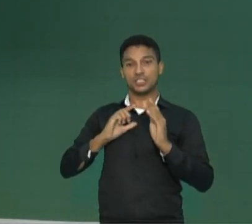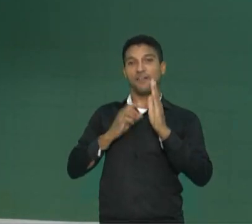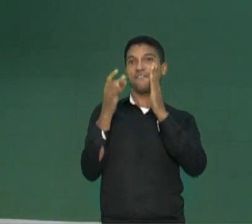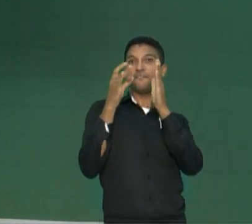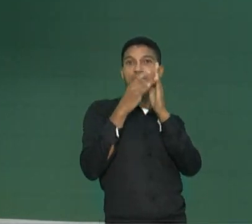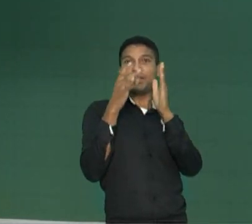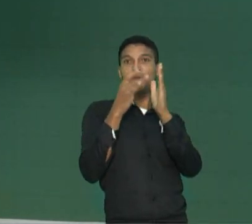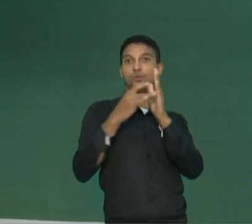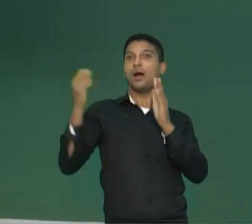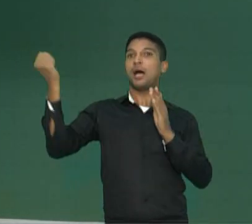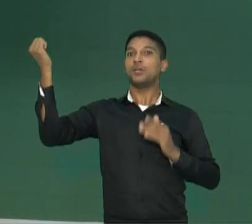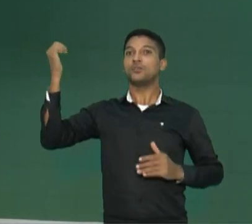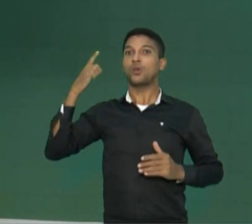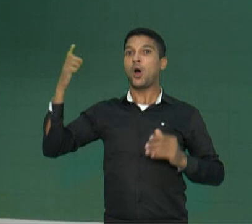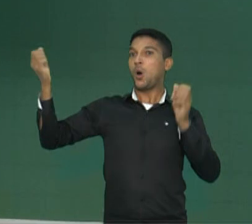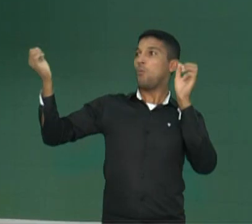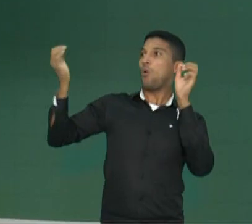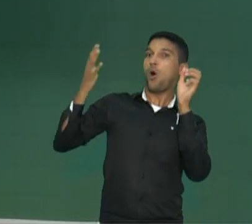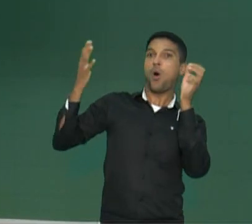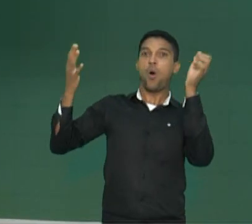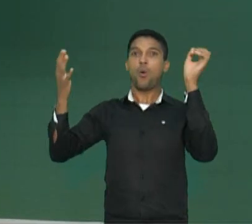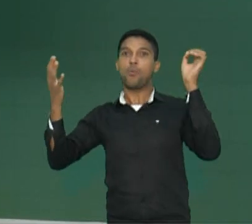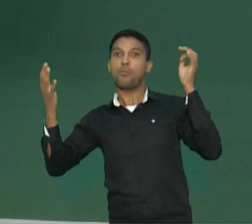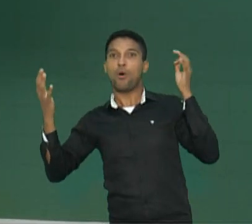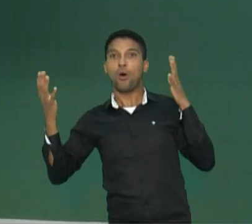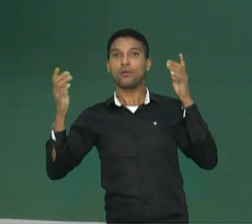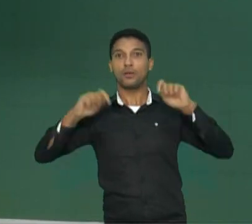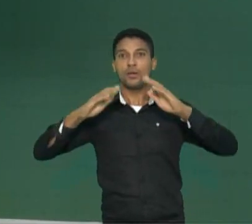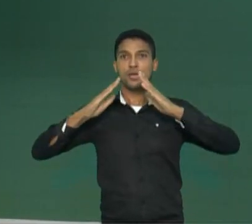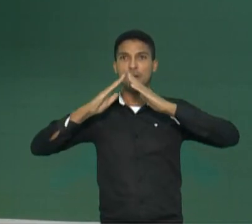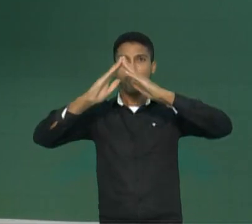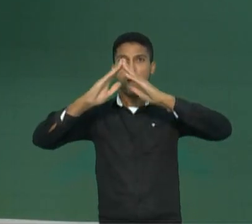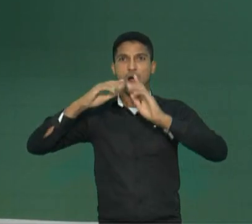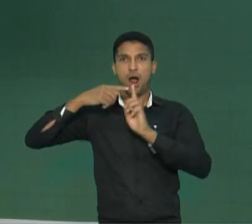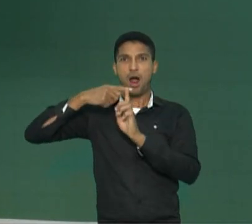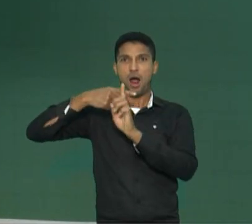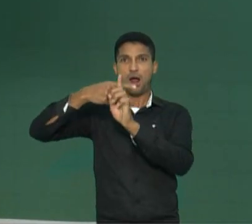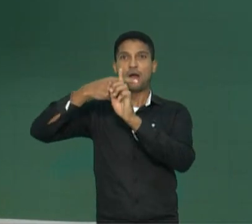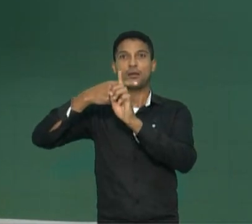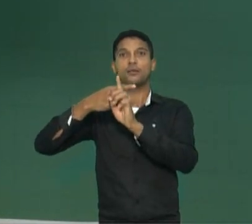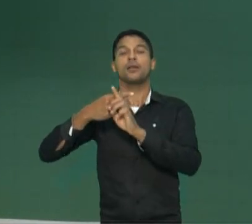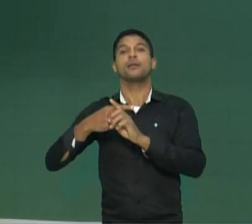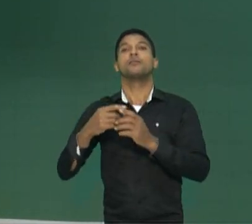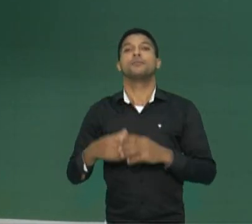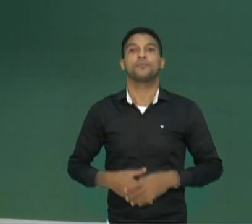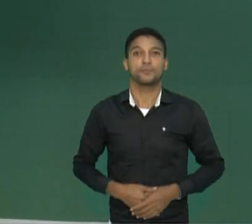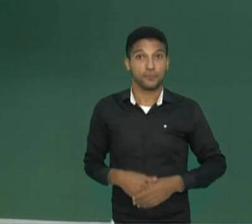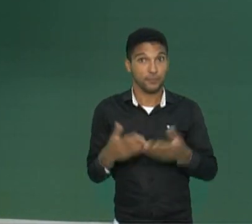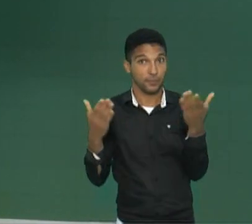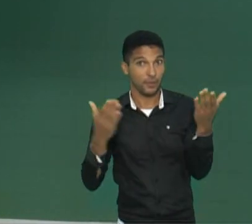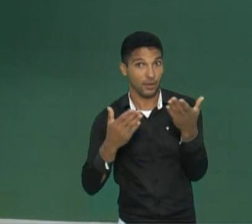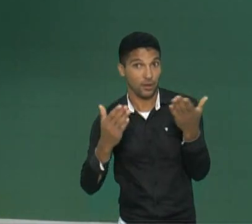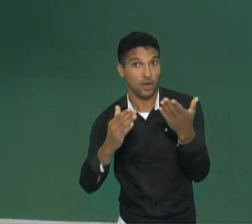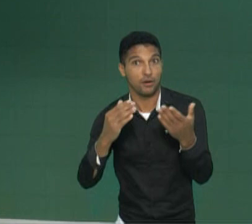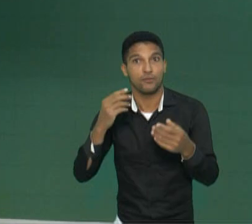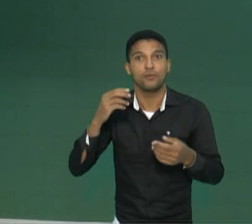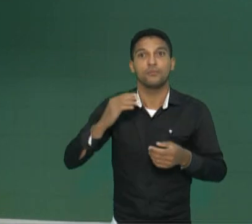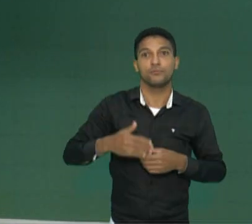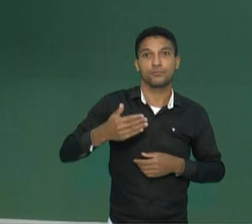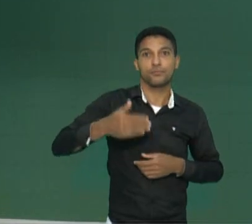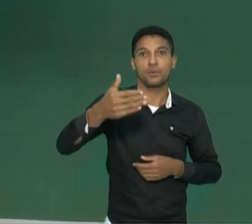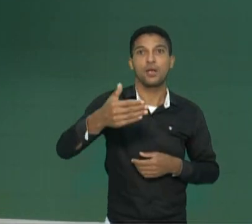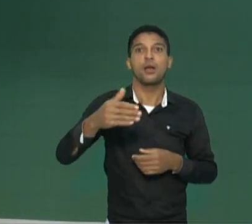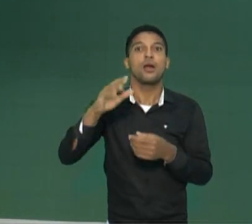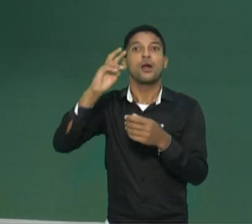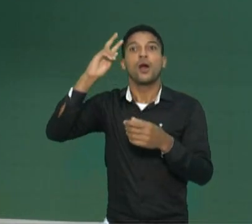vitrais, né, para trazer isso aí. Espero que vocês tenham colocado mais ou menos isso que eu passei aqui, né, e vamos agora seguir com a história, como